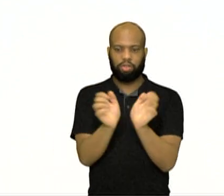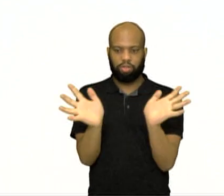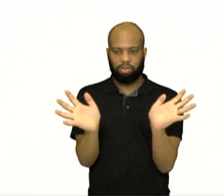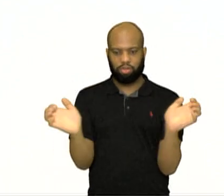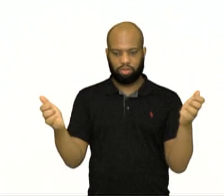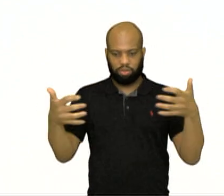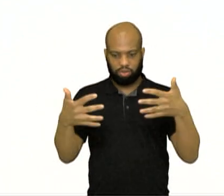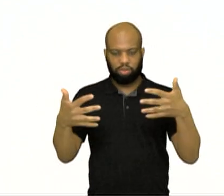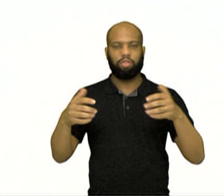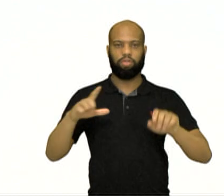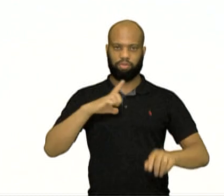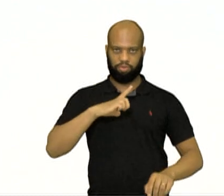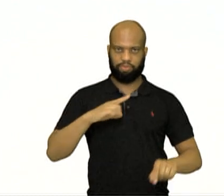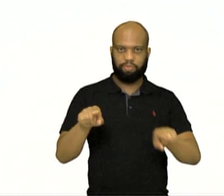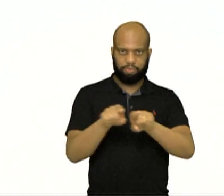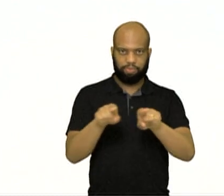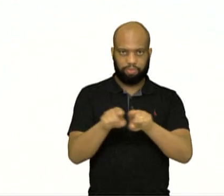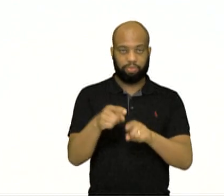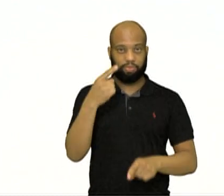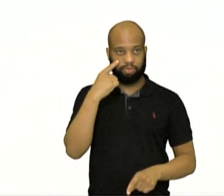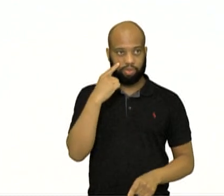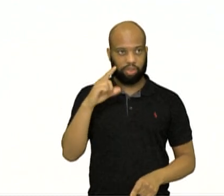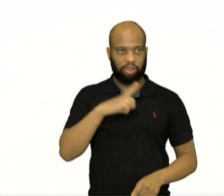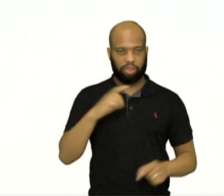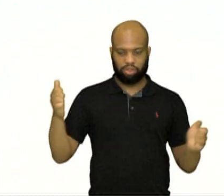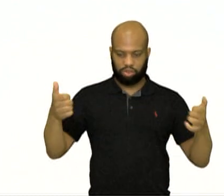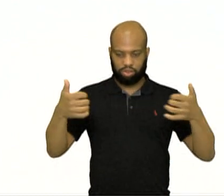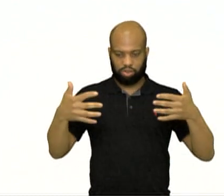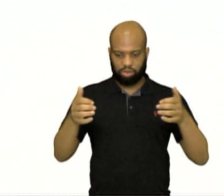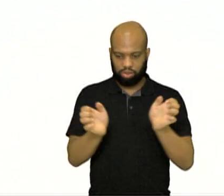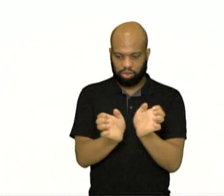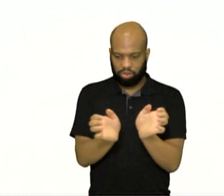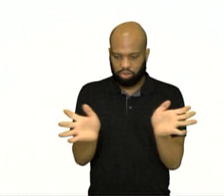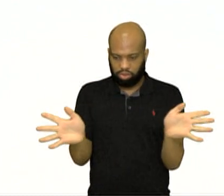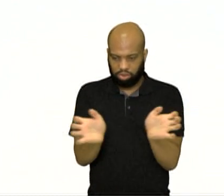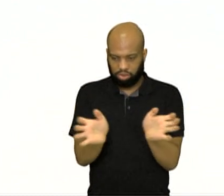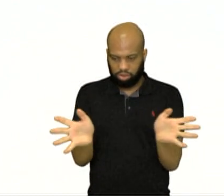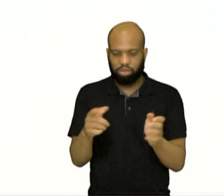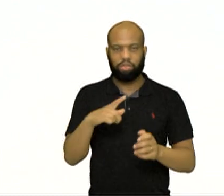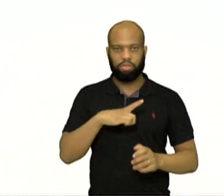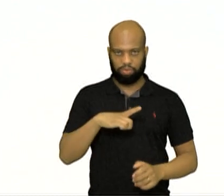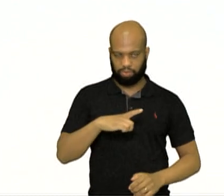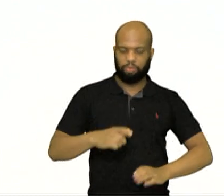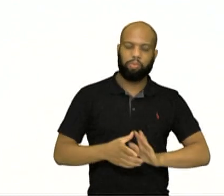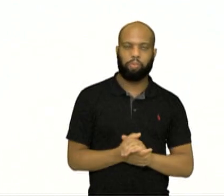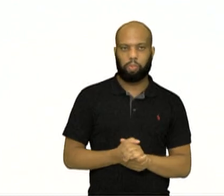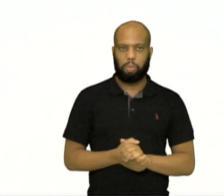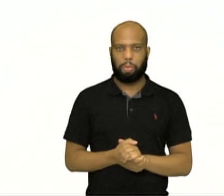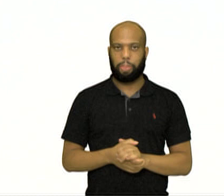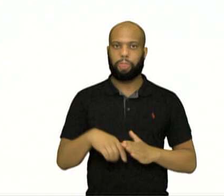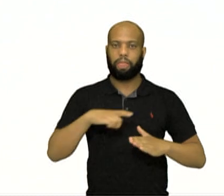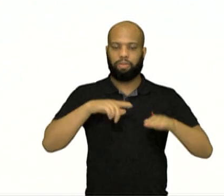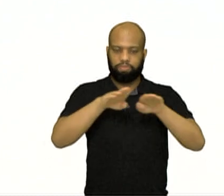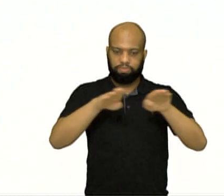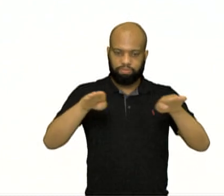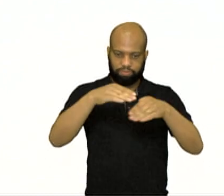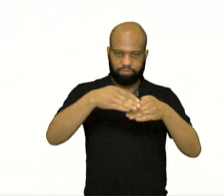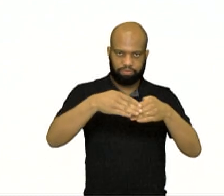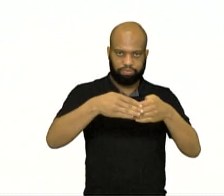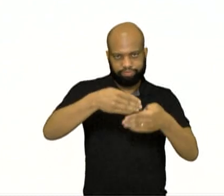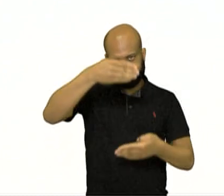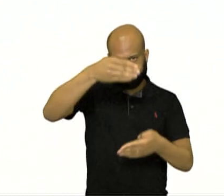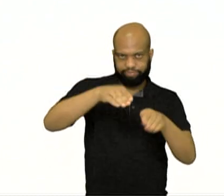E mostrar a relação das linhas de força, ou melhor, as linhas de campo elétrico, com as superfícies